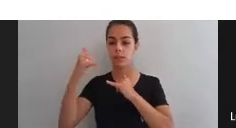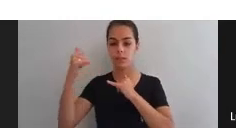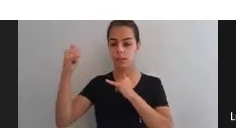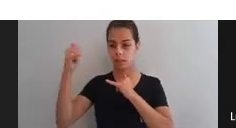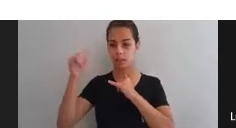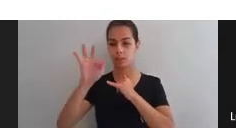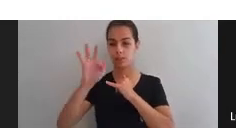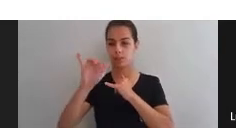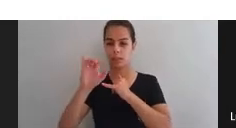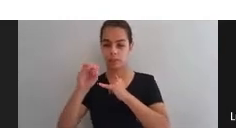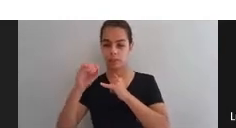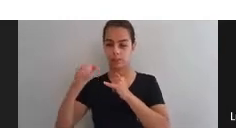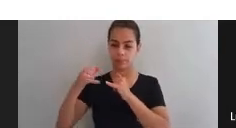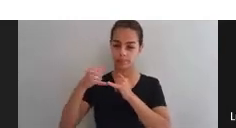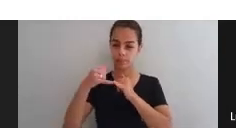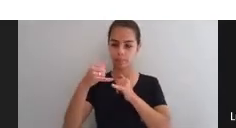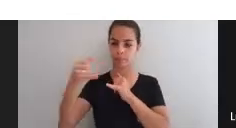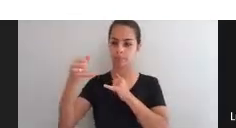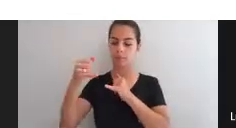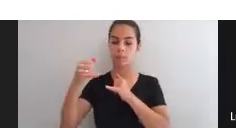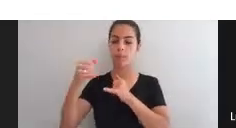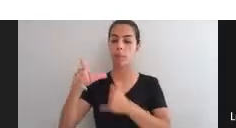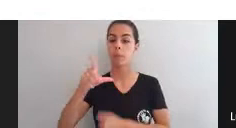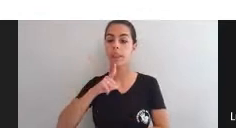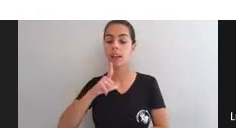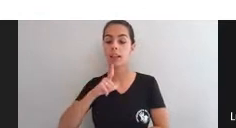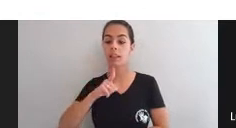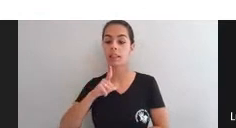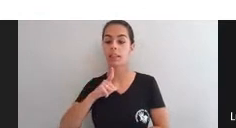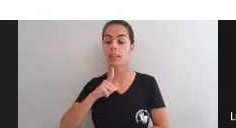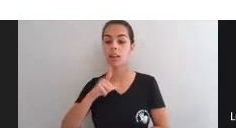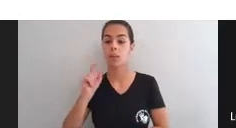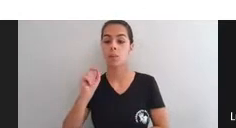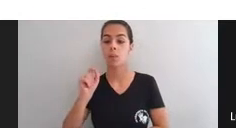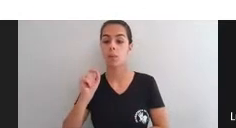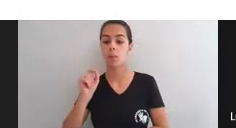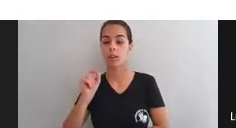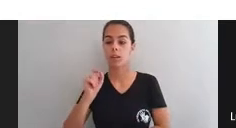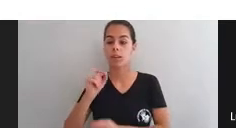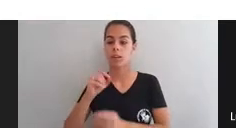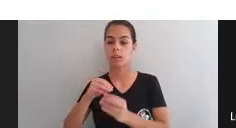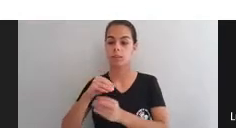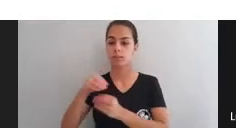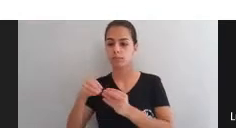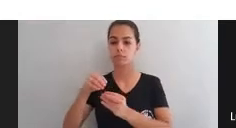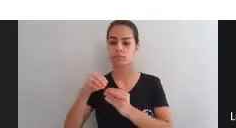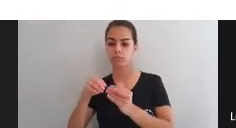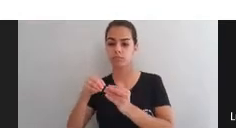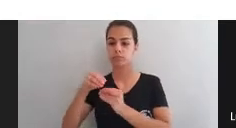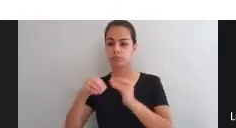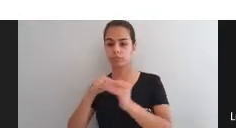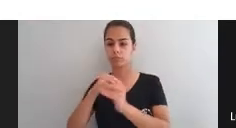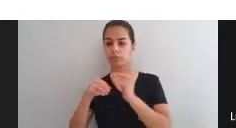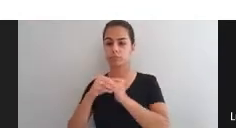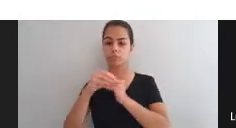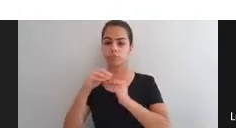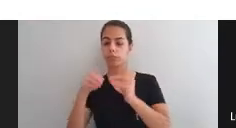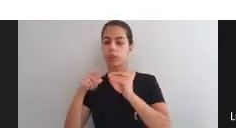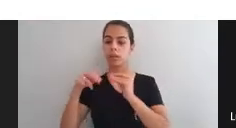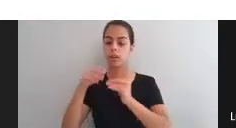né? Na verdade. E isso vai gerando cada vez mais uma certa bagunça, uma certa aleatoriedade no